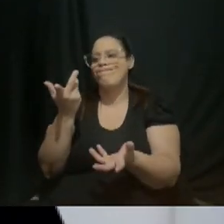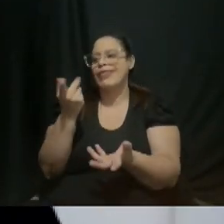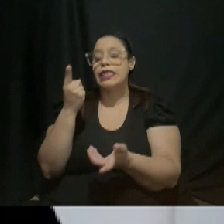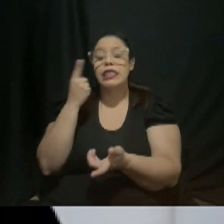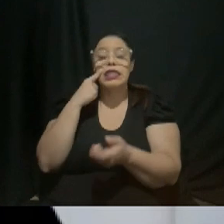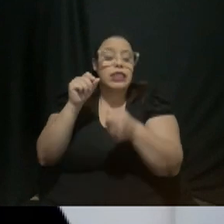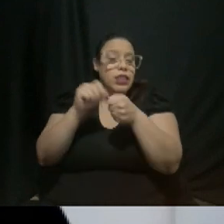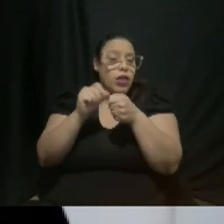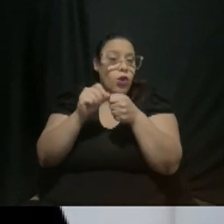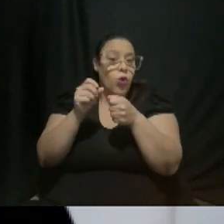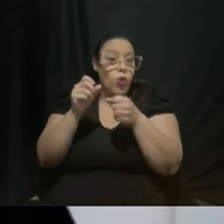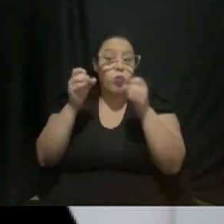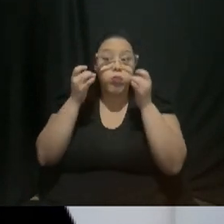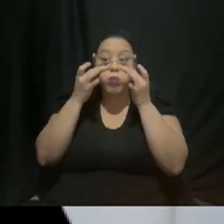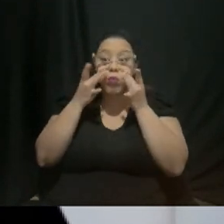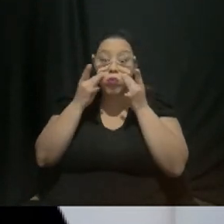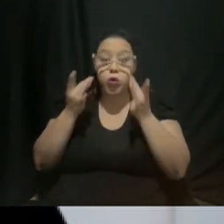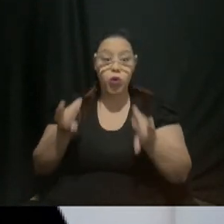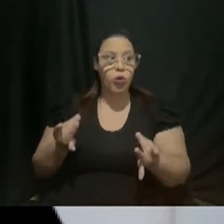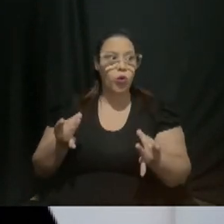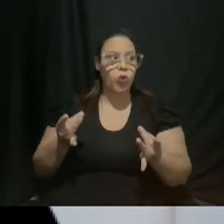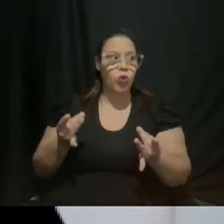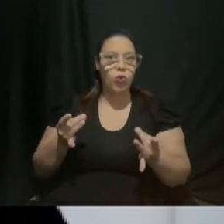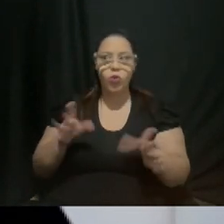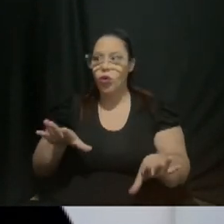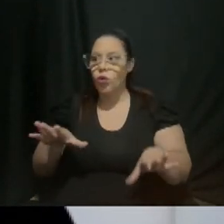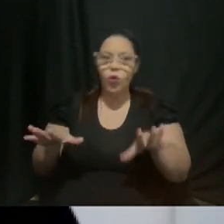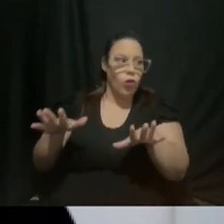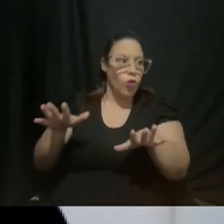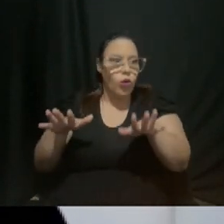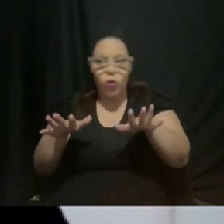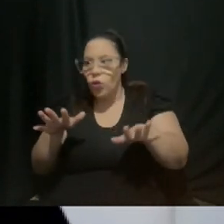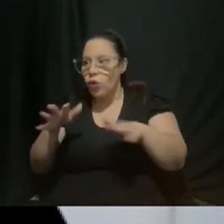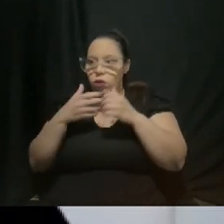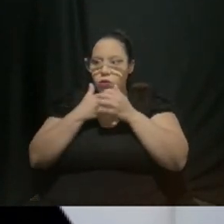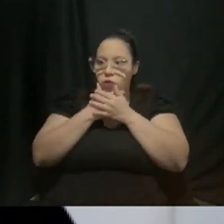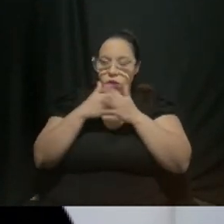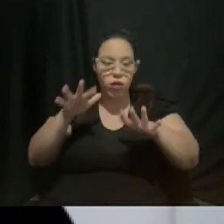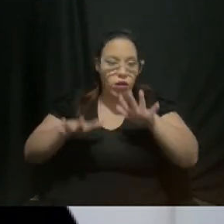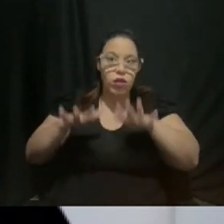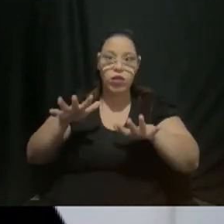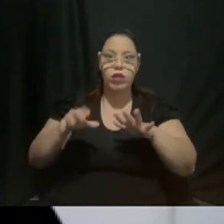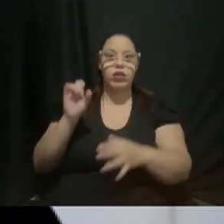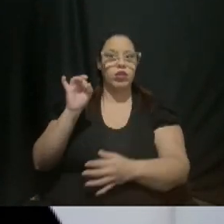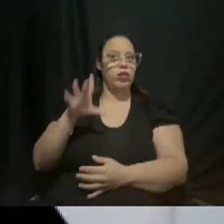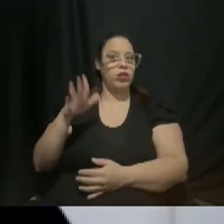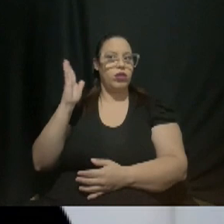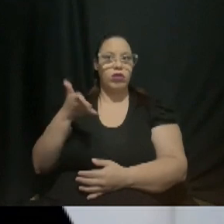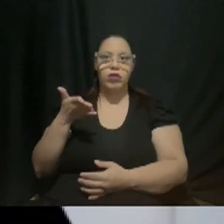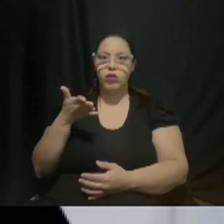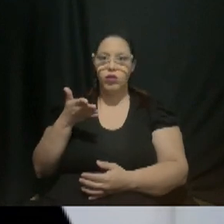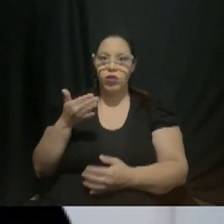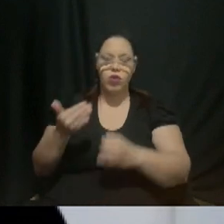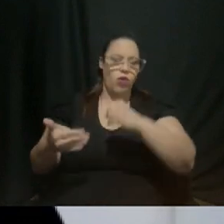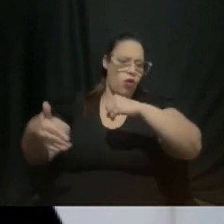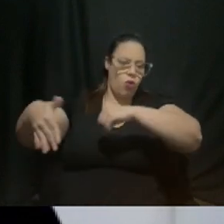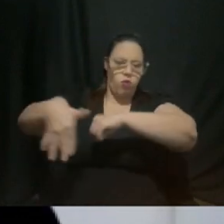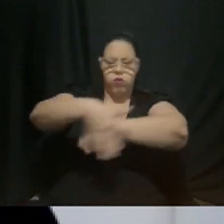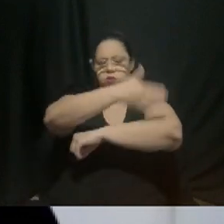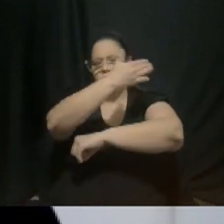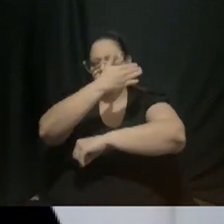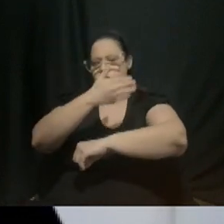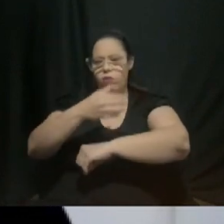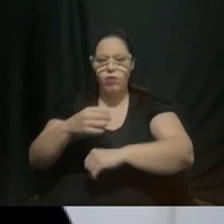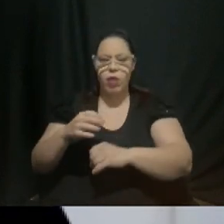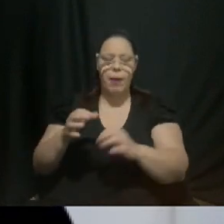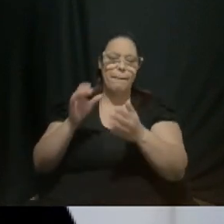Então, assim, no momento que aconteceu o tremor, a gente já tem rotas de evacuação, tem planos de fuga, então a gente